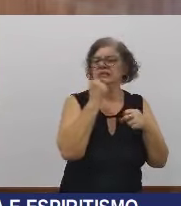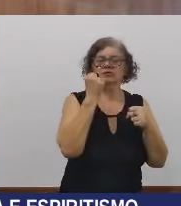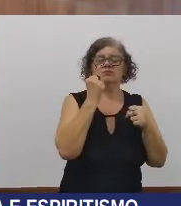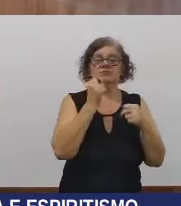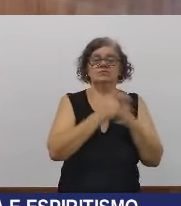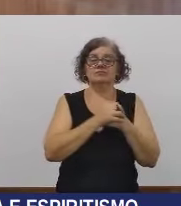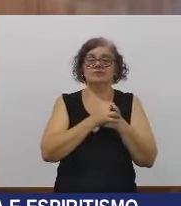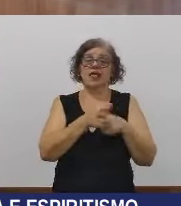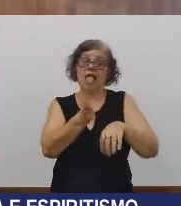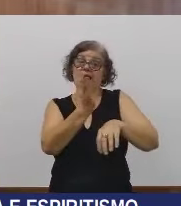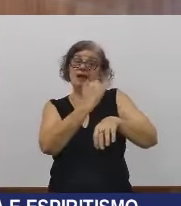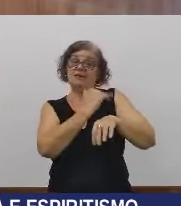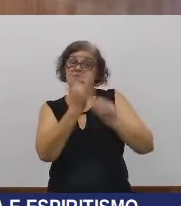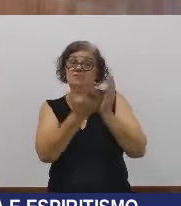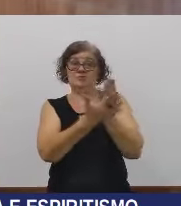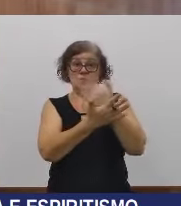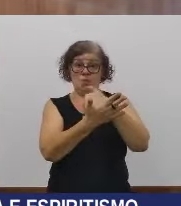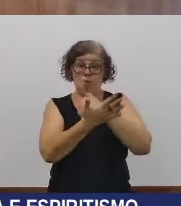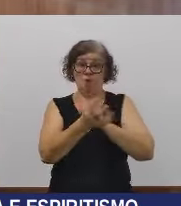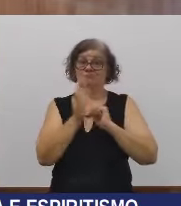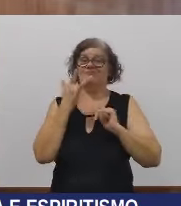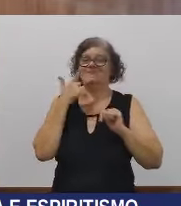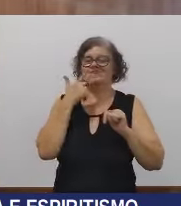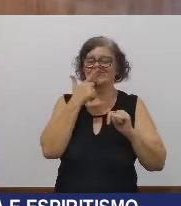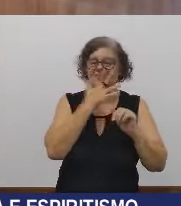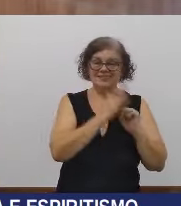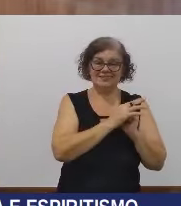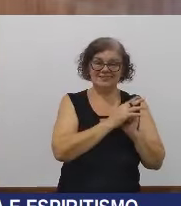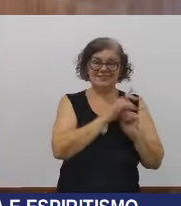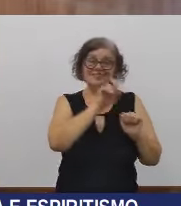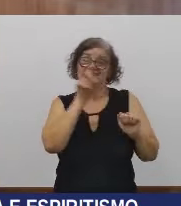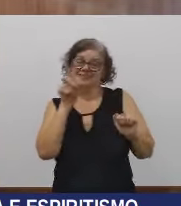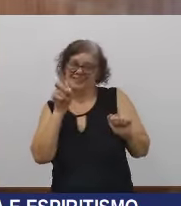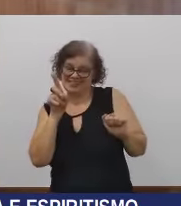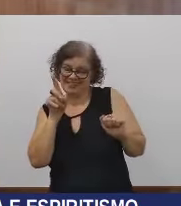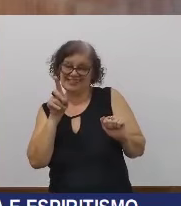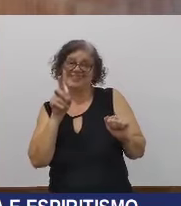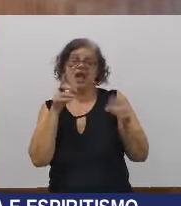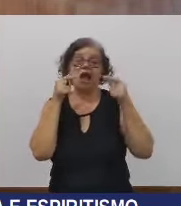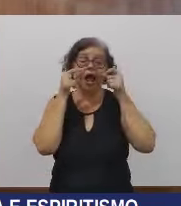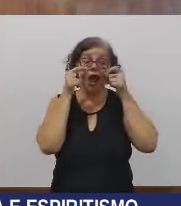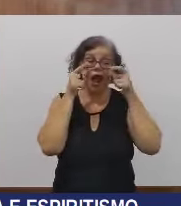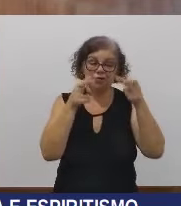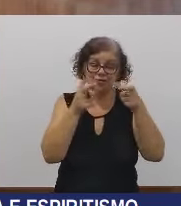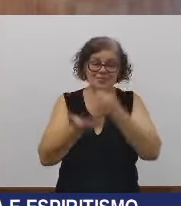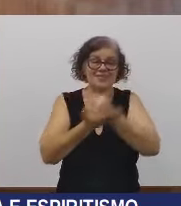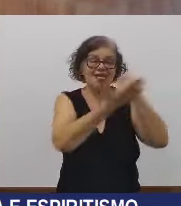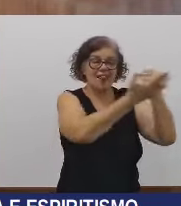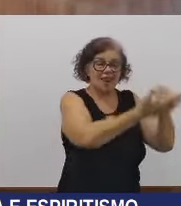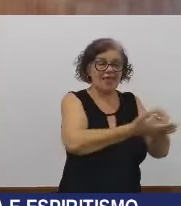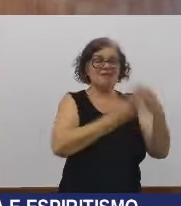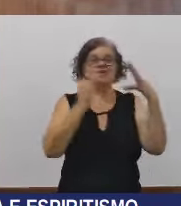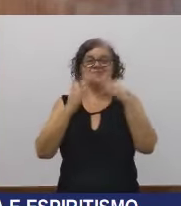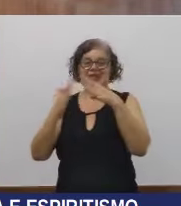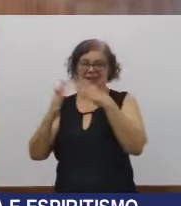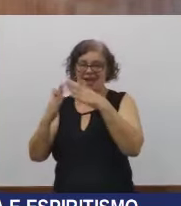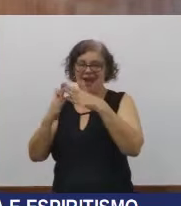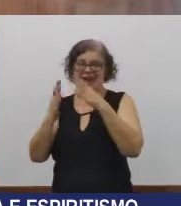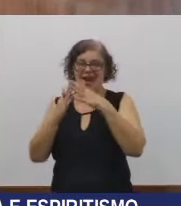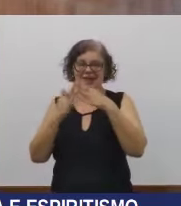todo tipo, antes da chegada do bolo. Não satisfeitos, a gente leva um pratinho para casa.